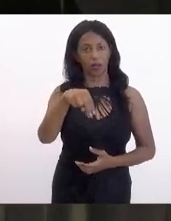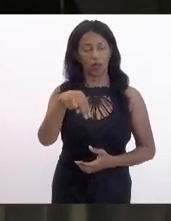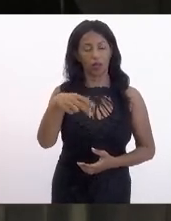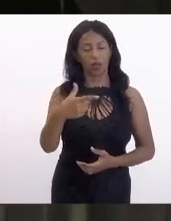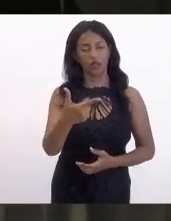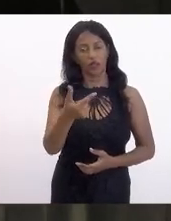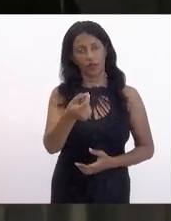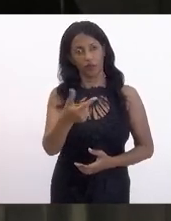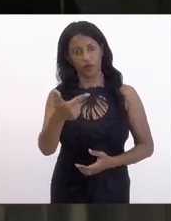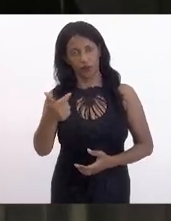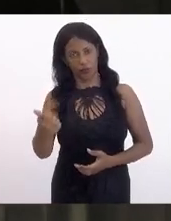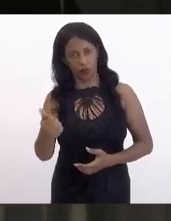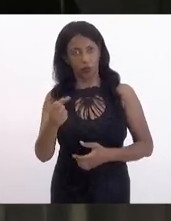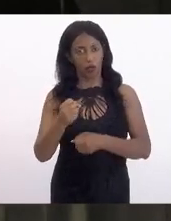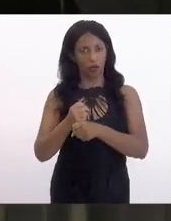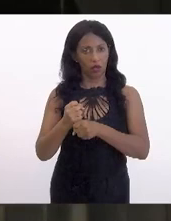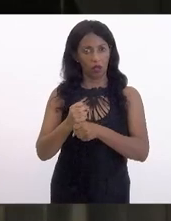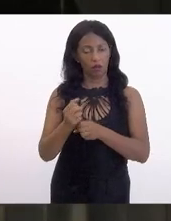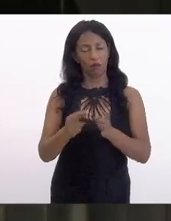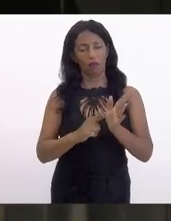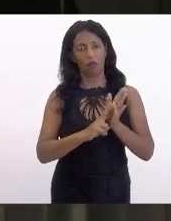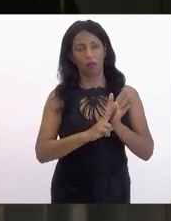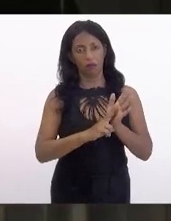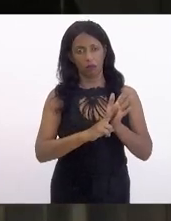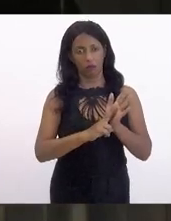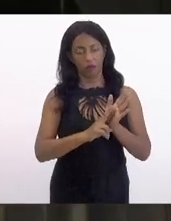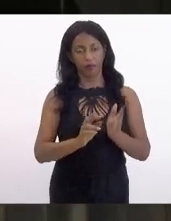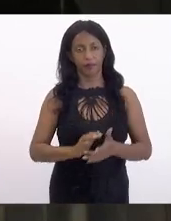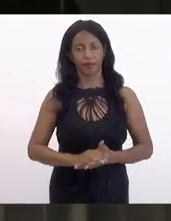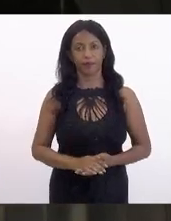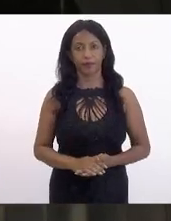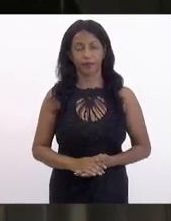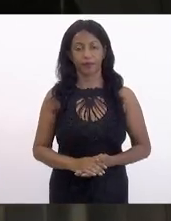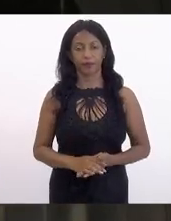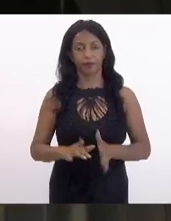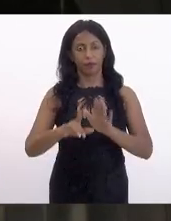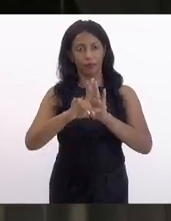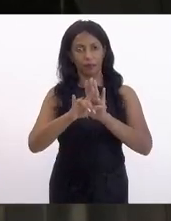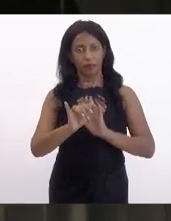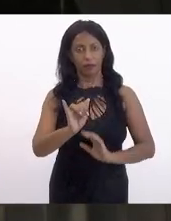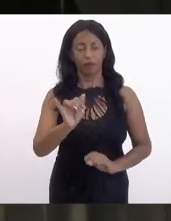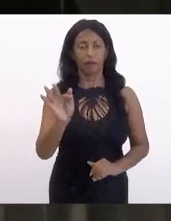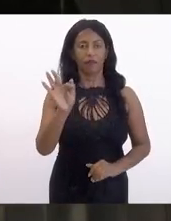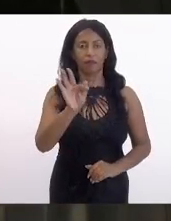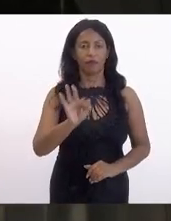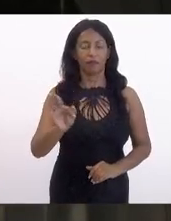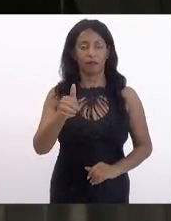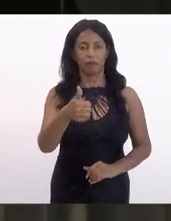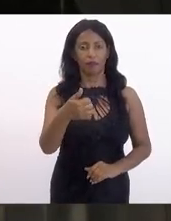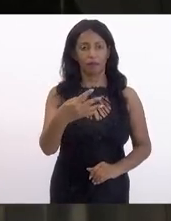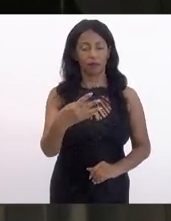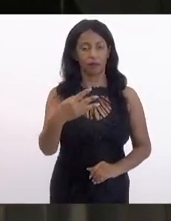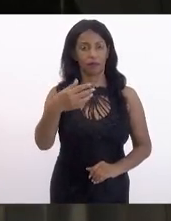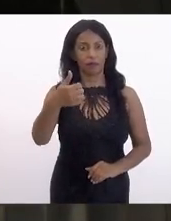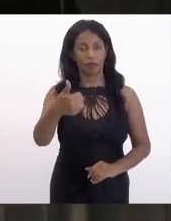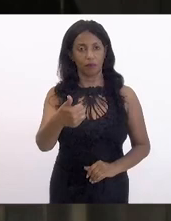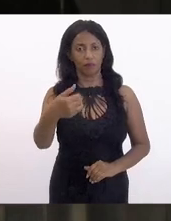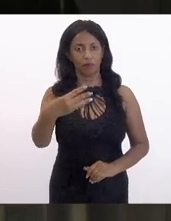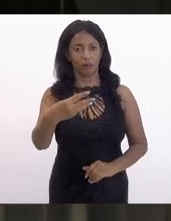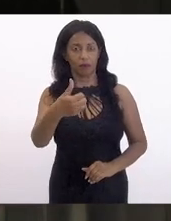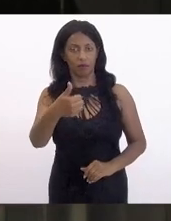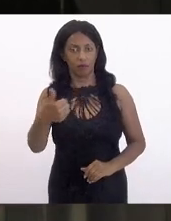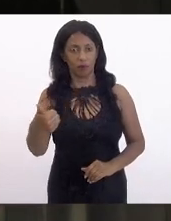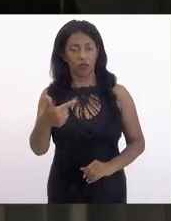2020 um que regulamenta a lei federal 14131